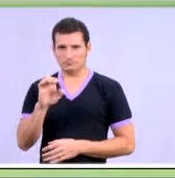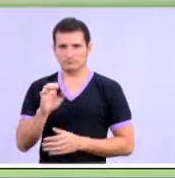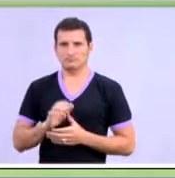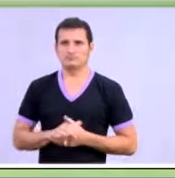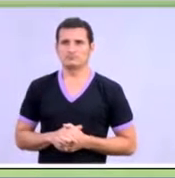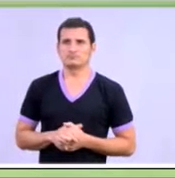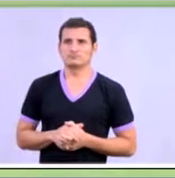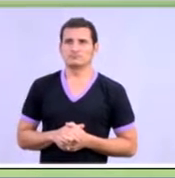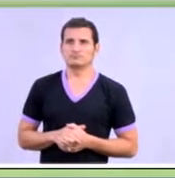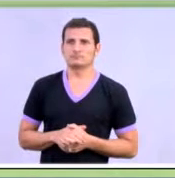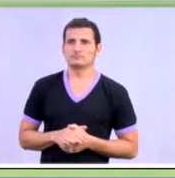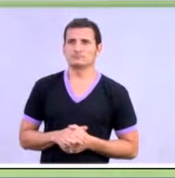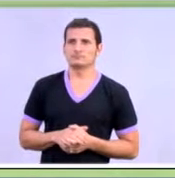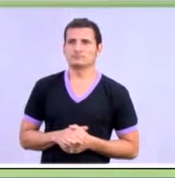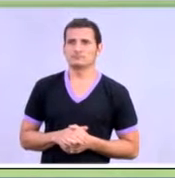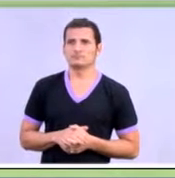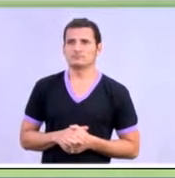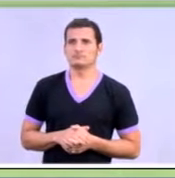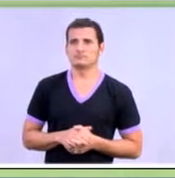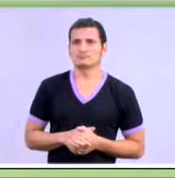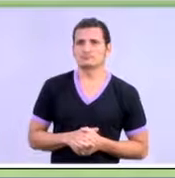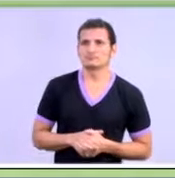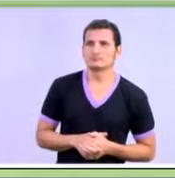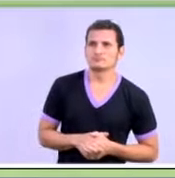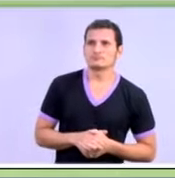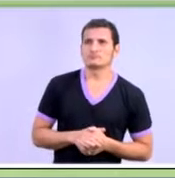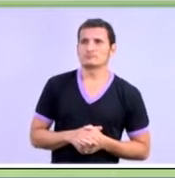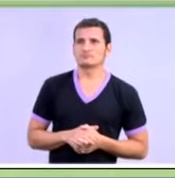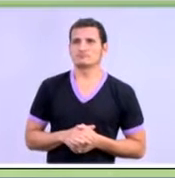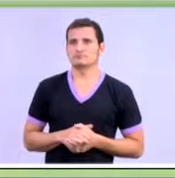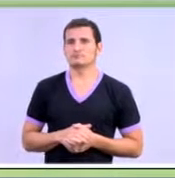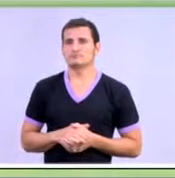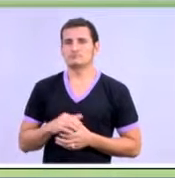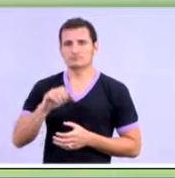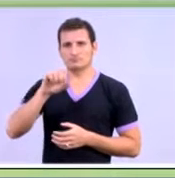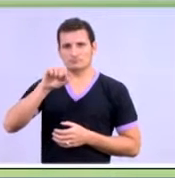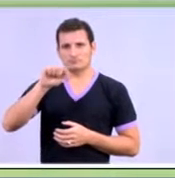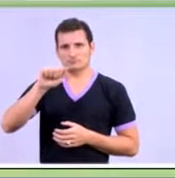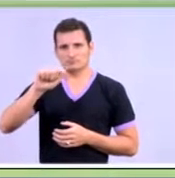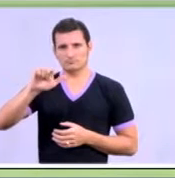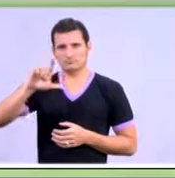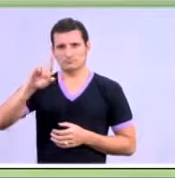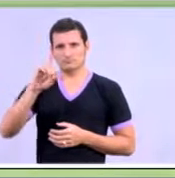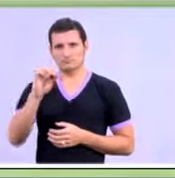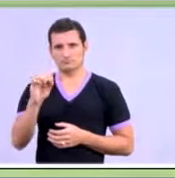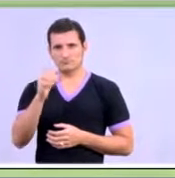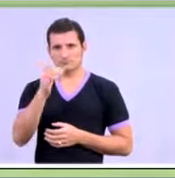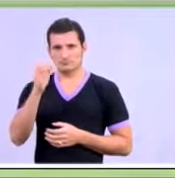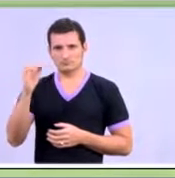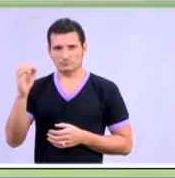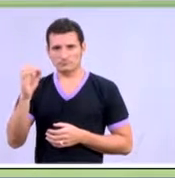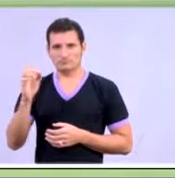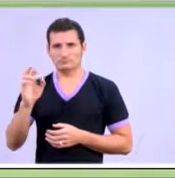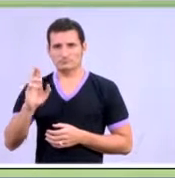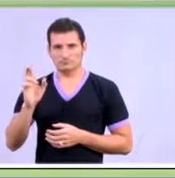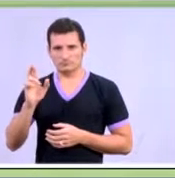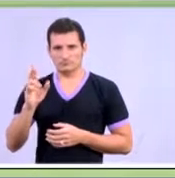um saldo, olha aí, eu tenho um saldo de R$100 e o limite